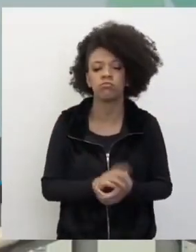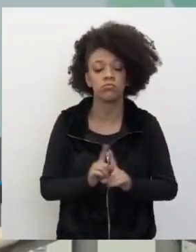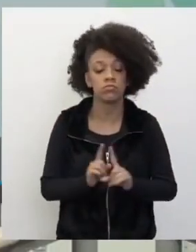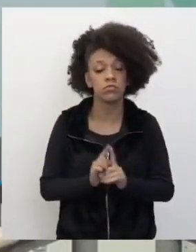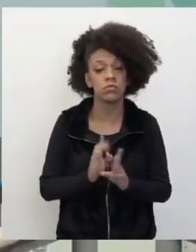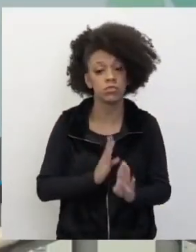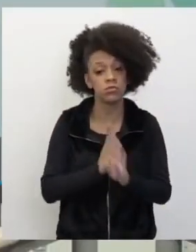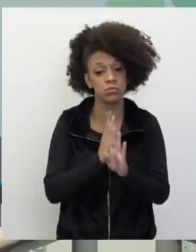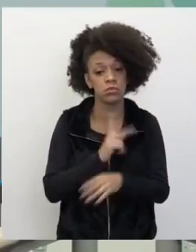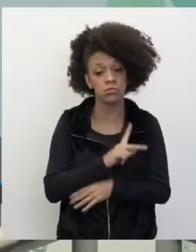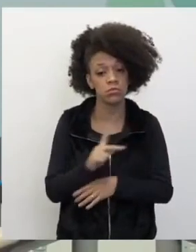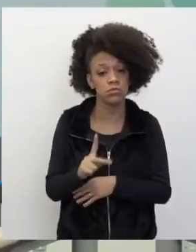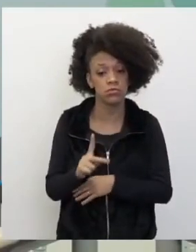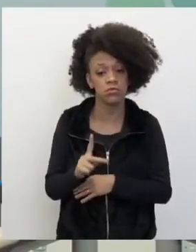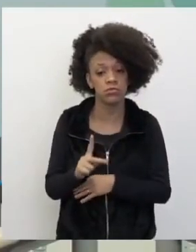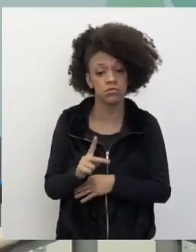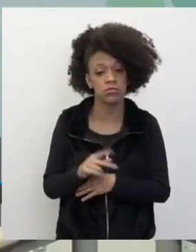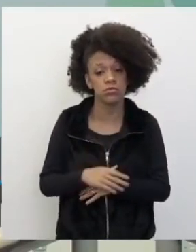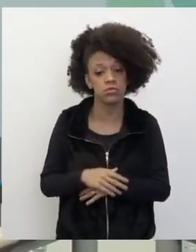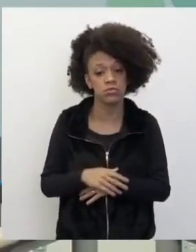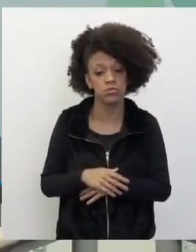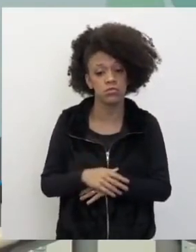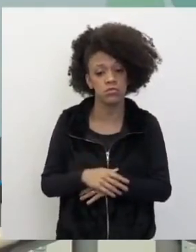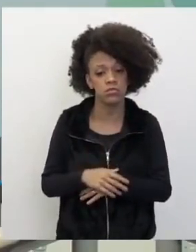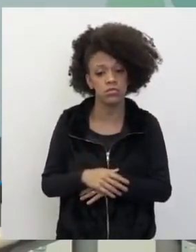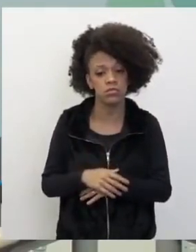ó, professor